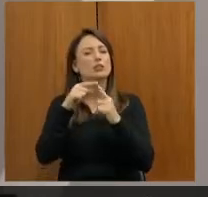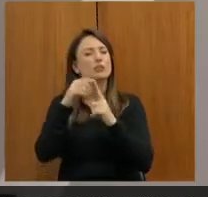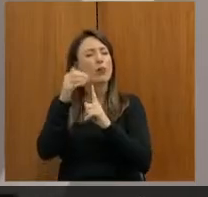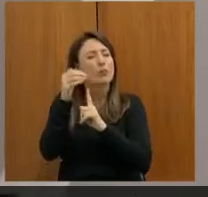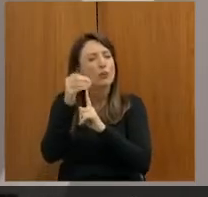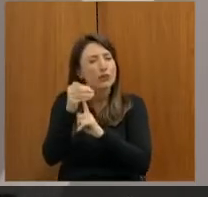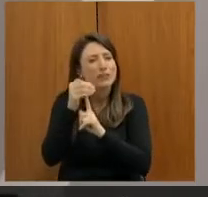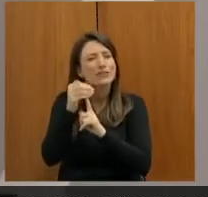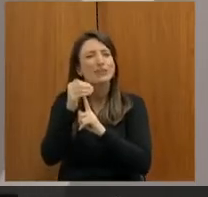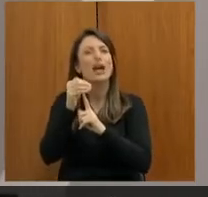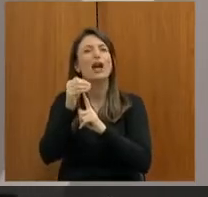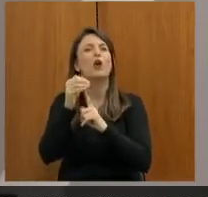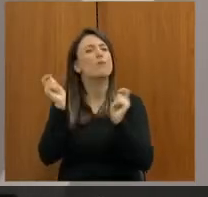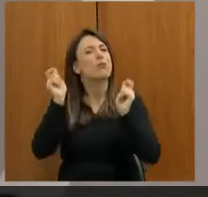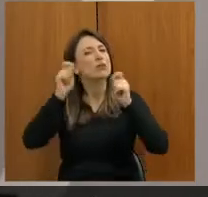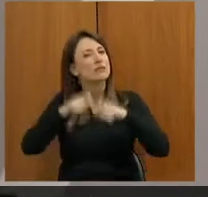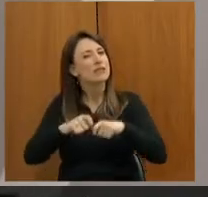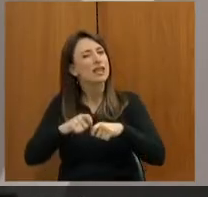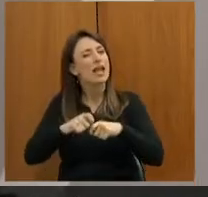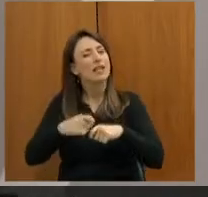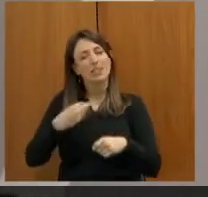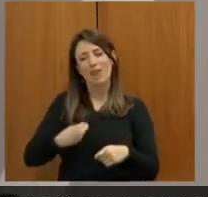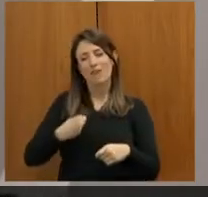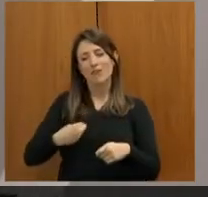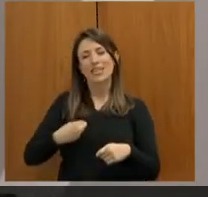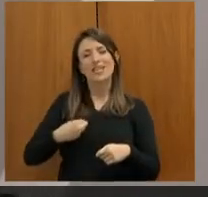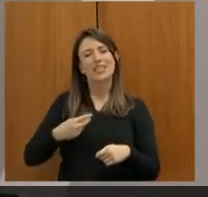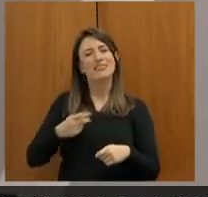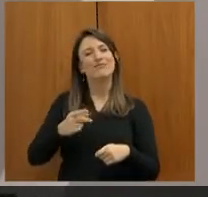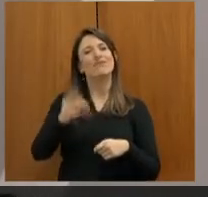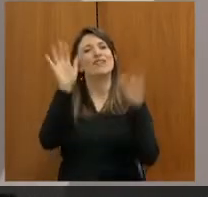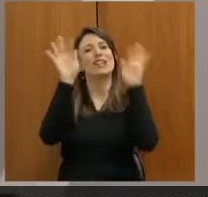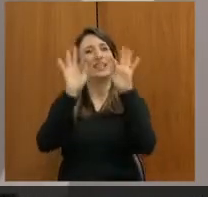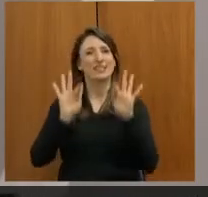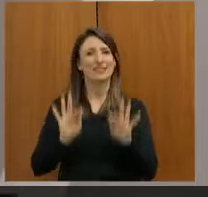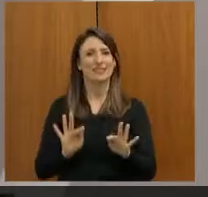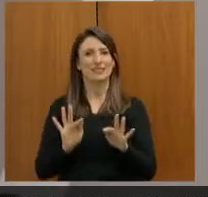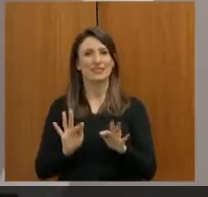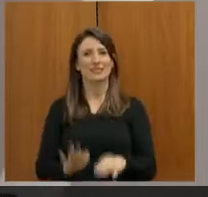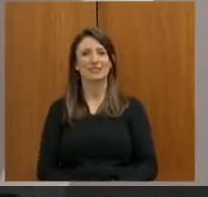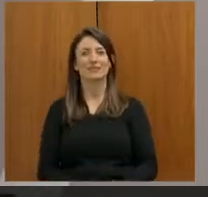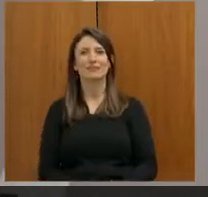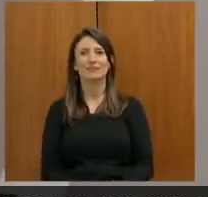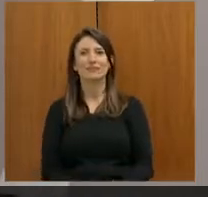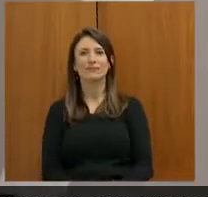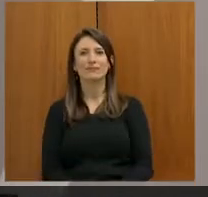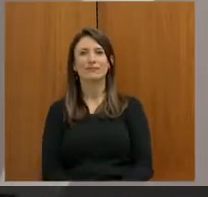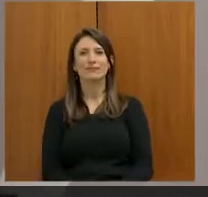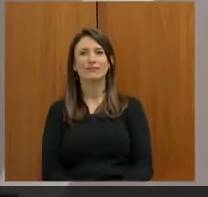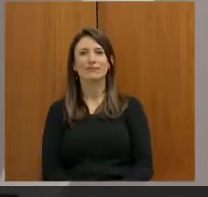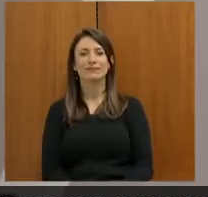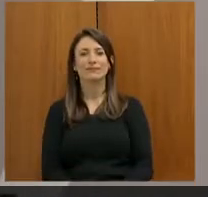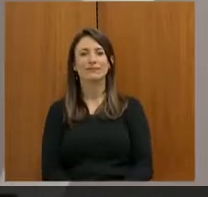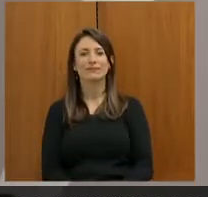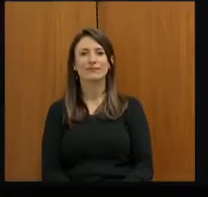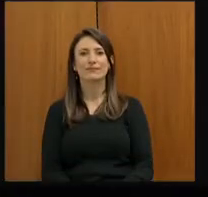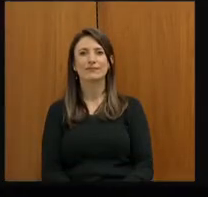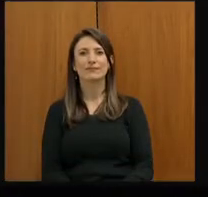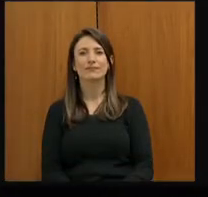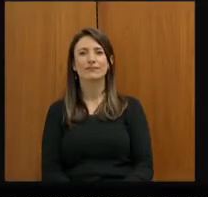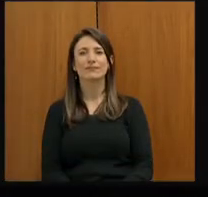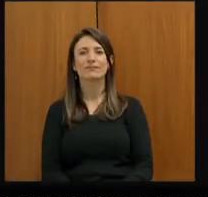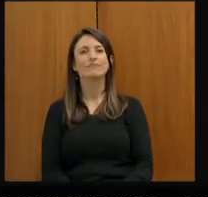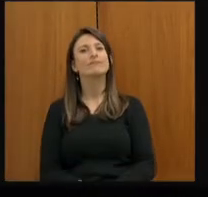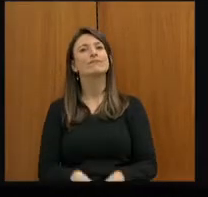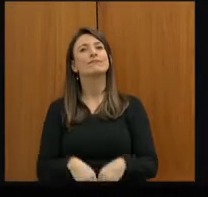possibilidade ter uma vida feliz pode seguir por favor Oi eu gostaria de deixar